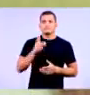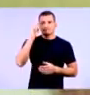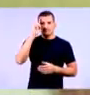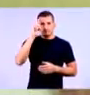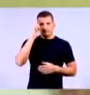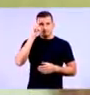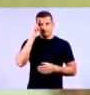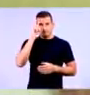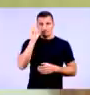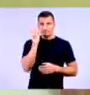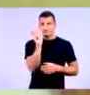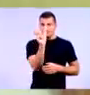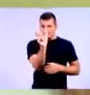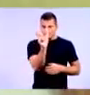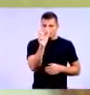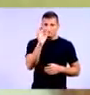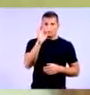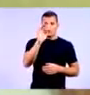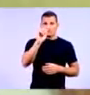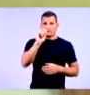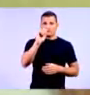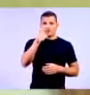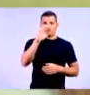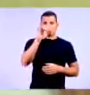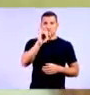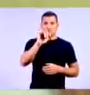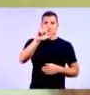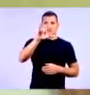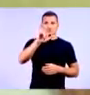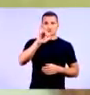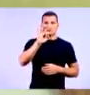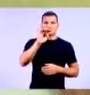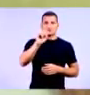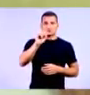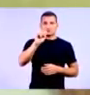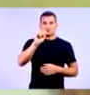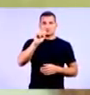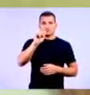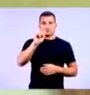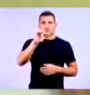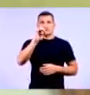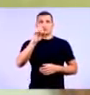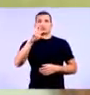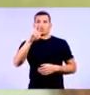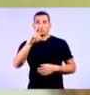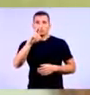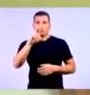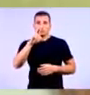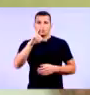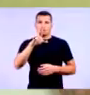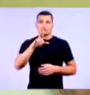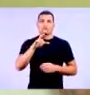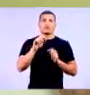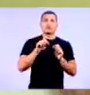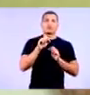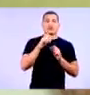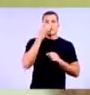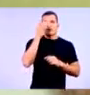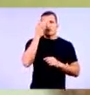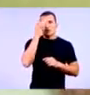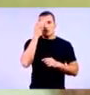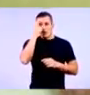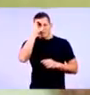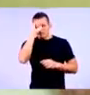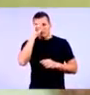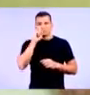essa palavra facilitador acaba dando aí um duplo sentido, né? Não pense que ser facilitador da aprendizagem